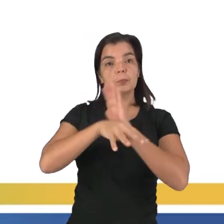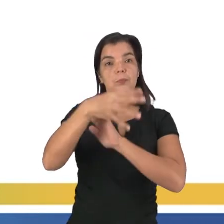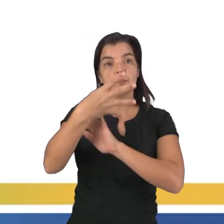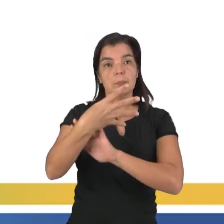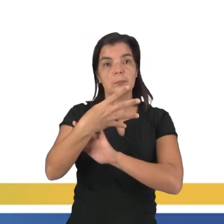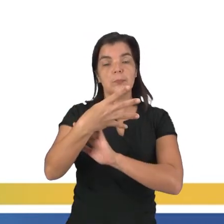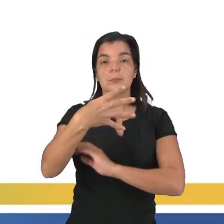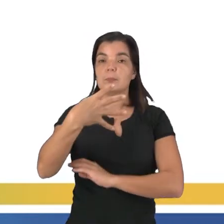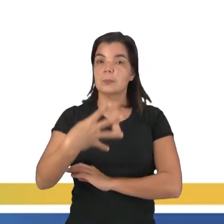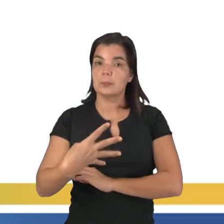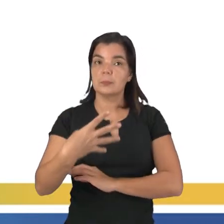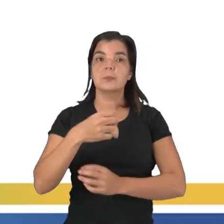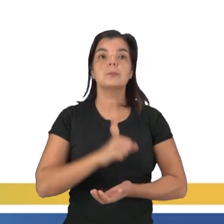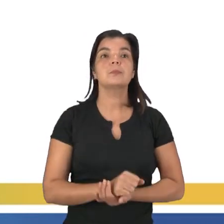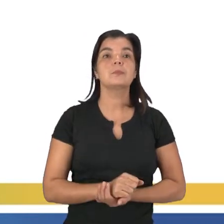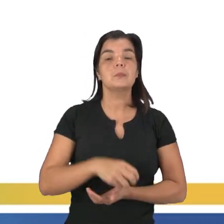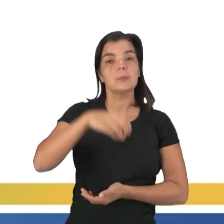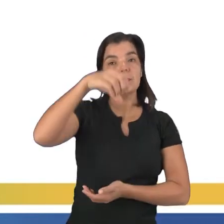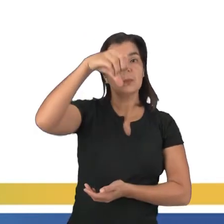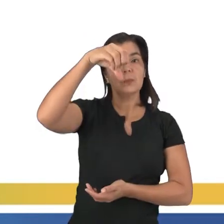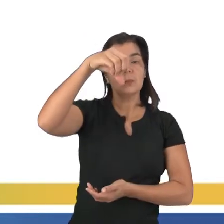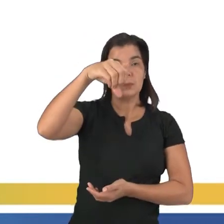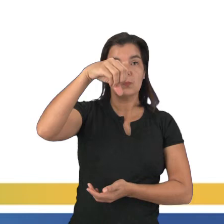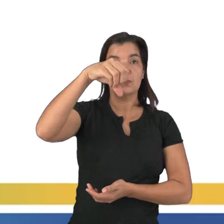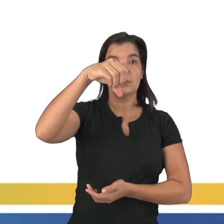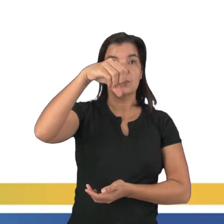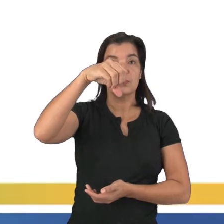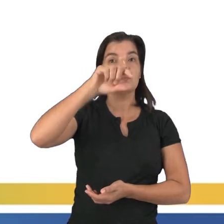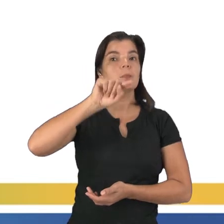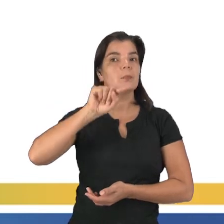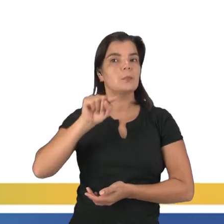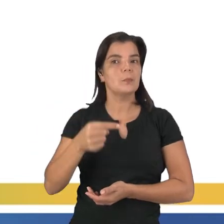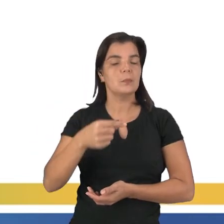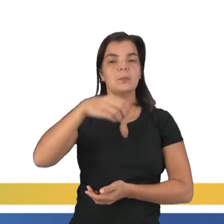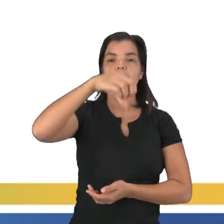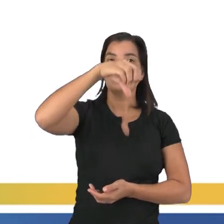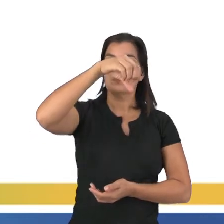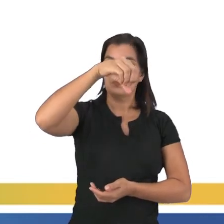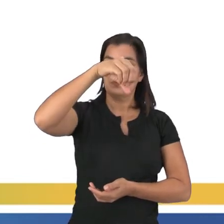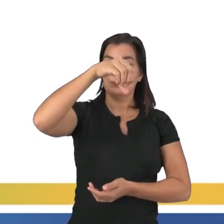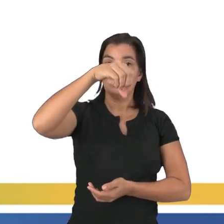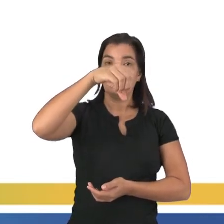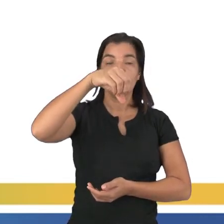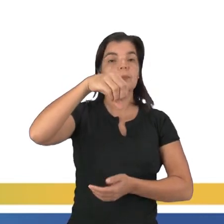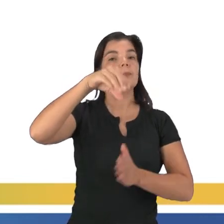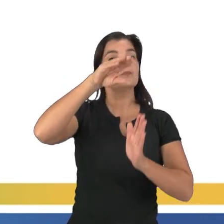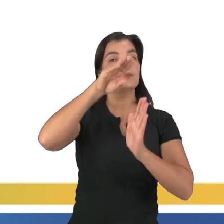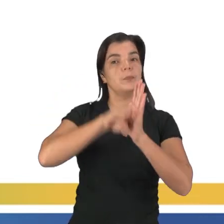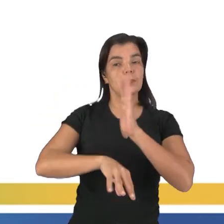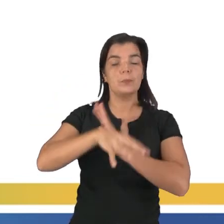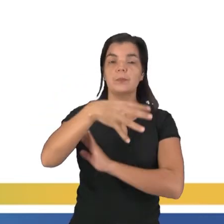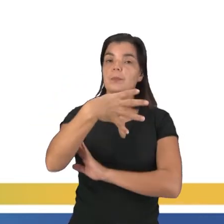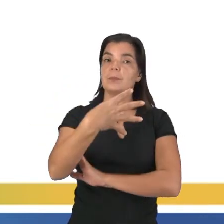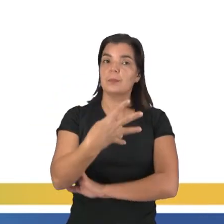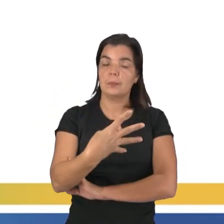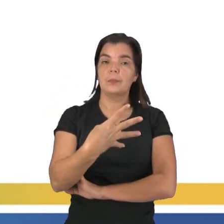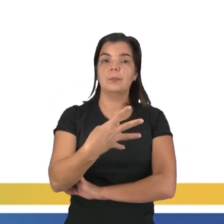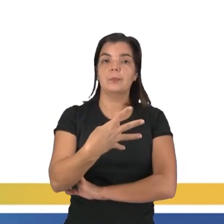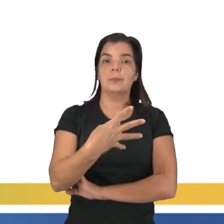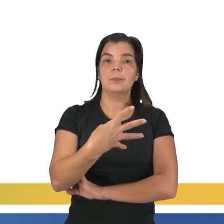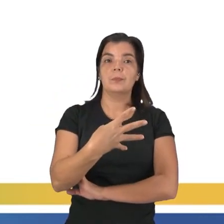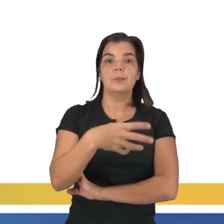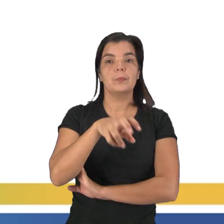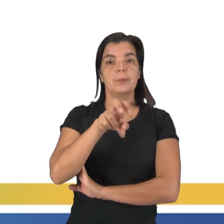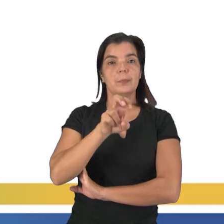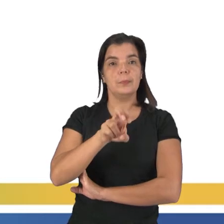8 menos 4, vai ser igual a 4. Vamos repetir a vírgula e finalizando com a parte inteira, aquela que vem antes da vírgula.